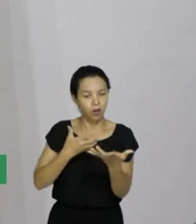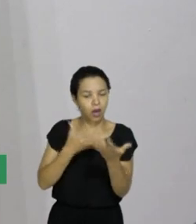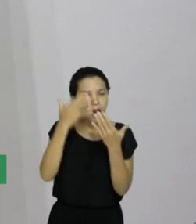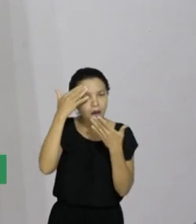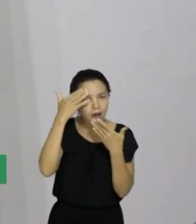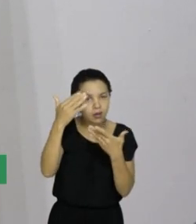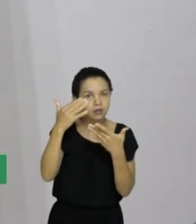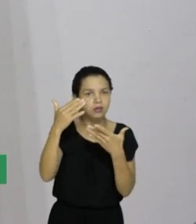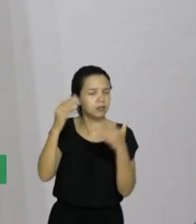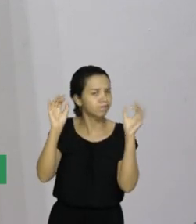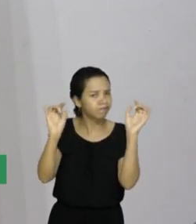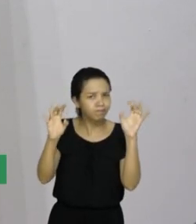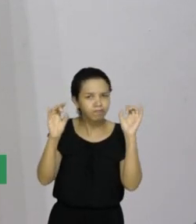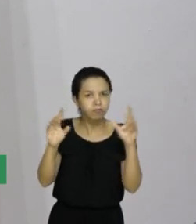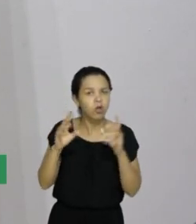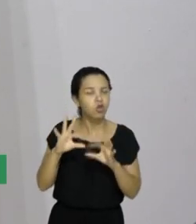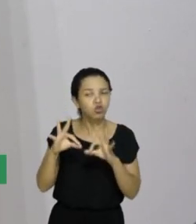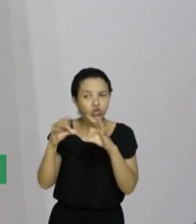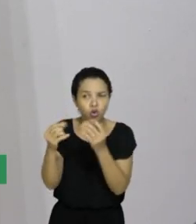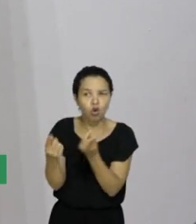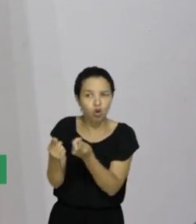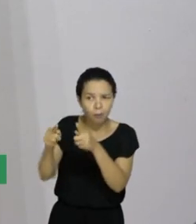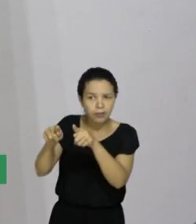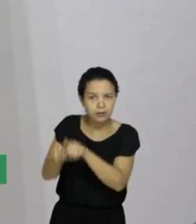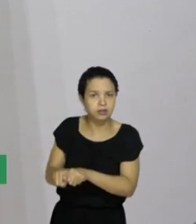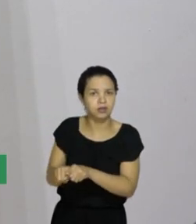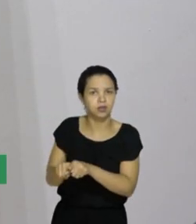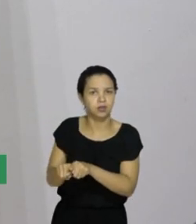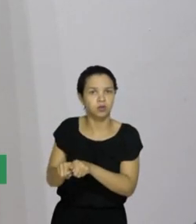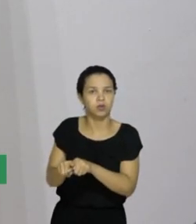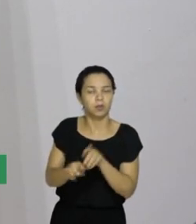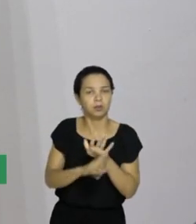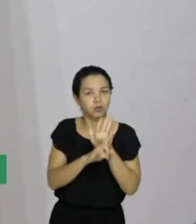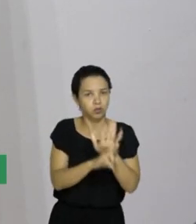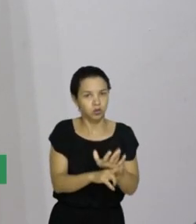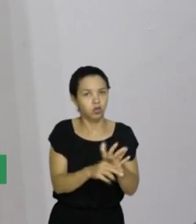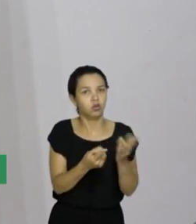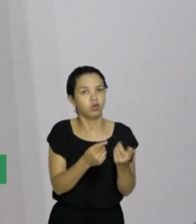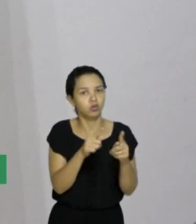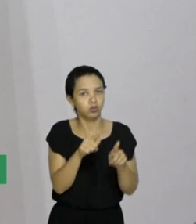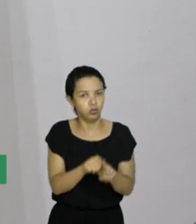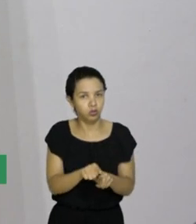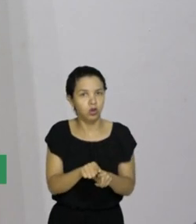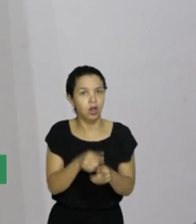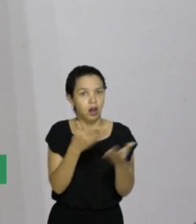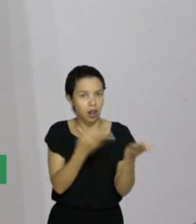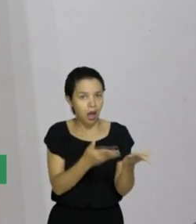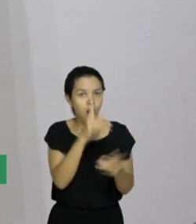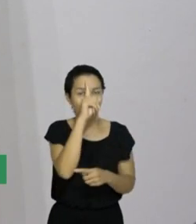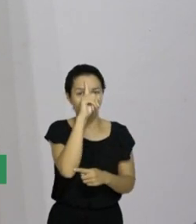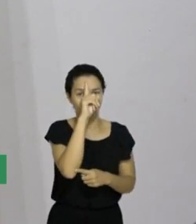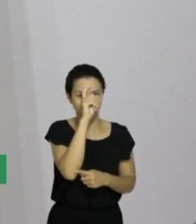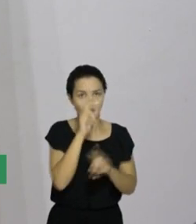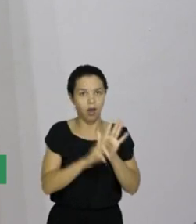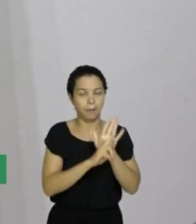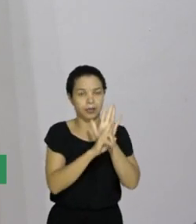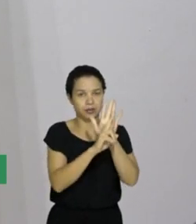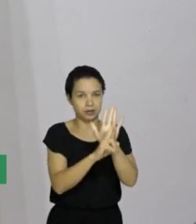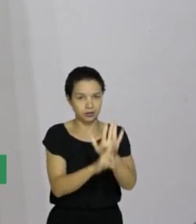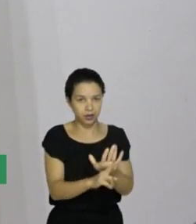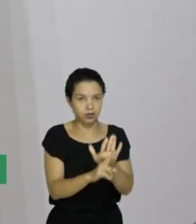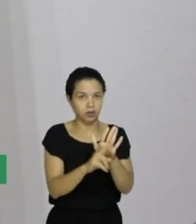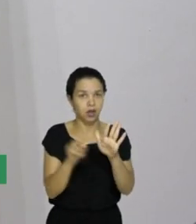a todos os parceiros em nome de nossos sócios tatuagem do hospital representado nessa